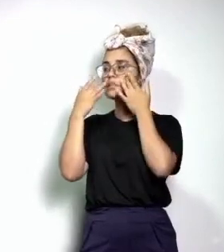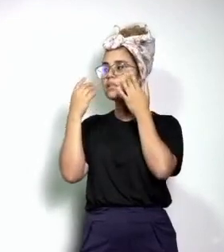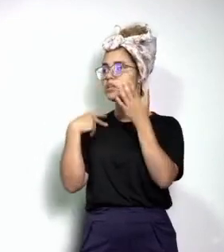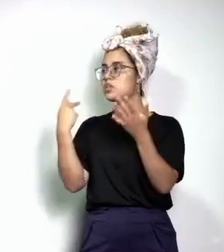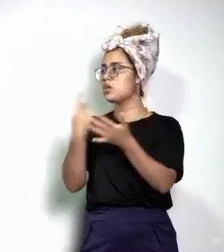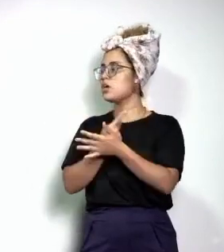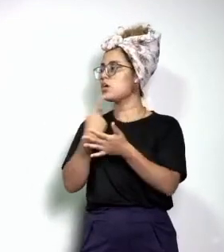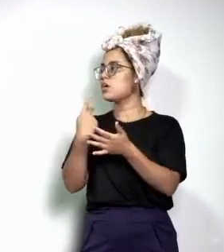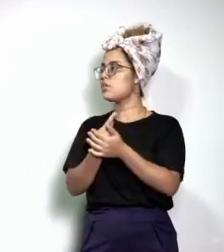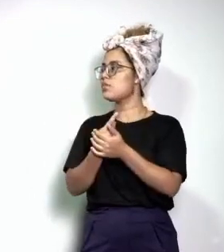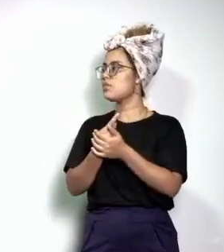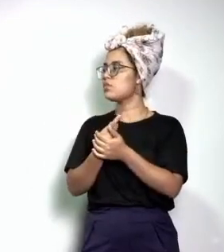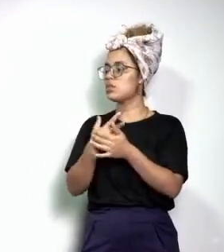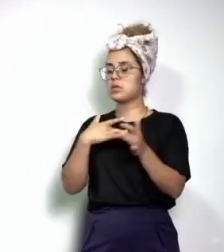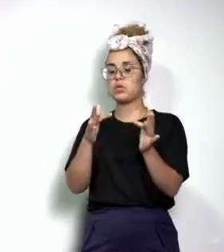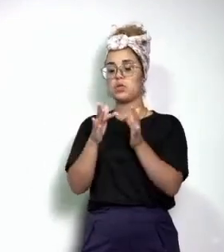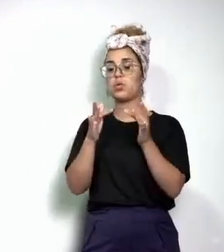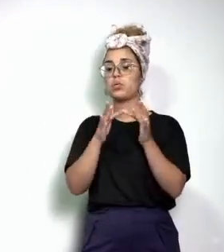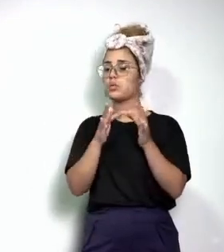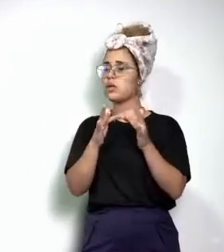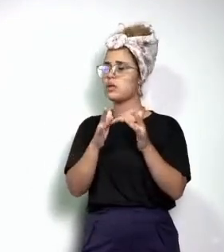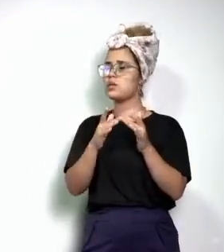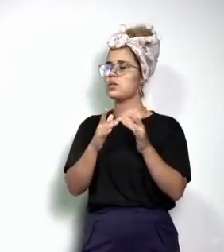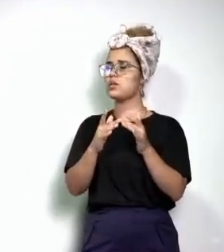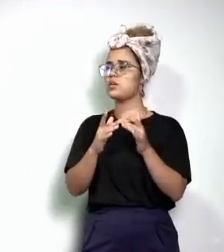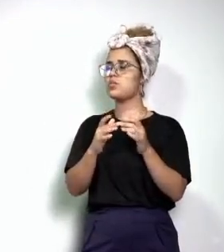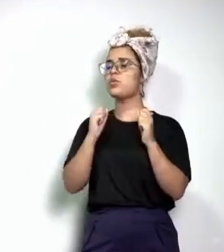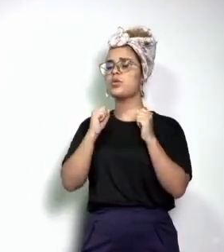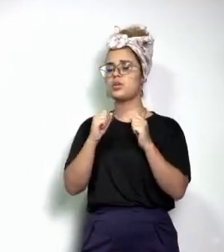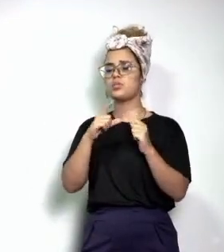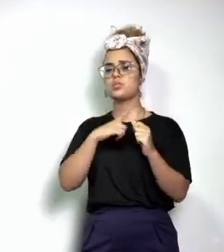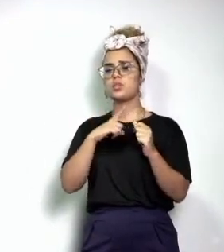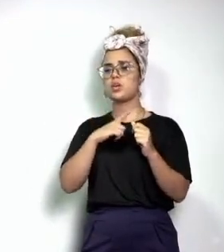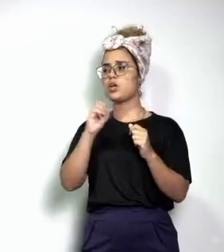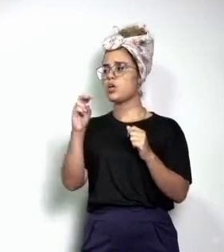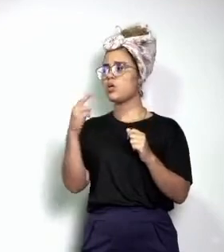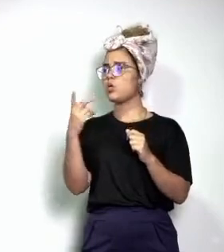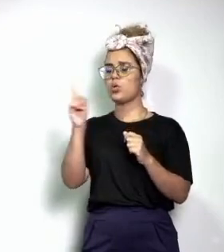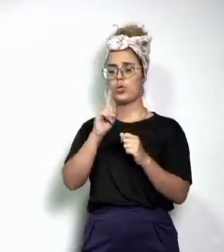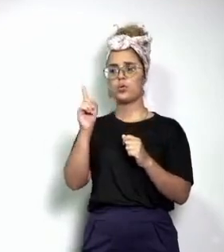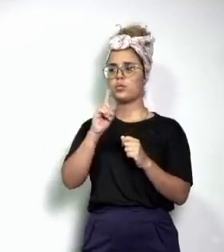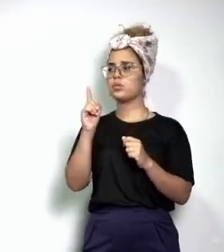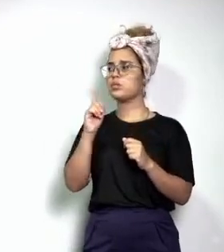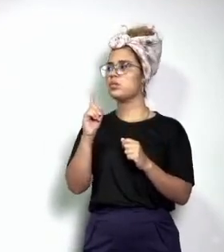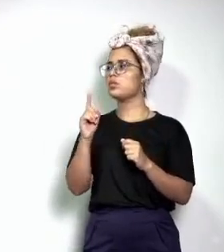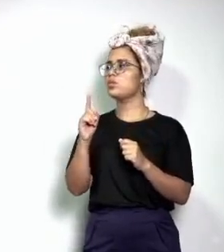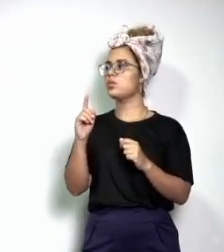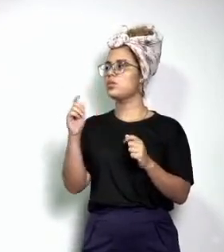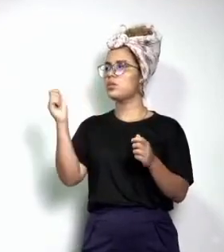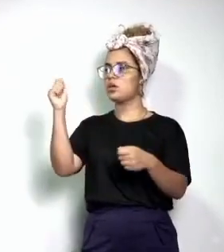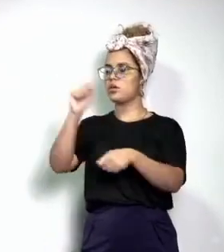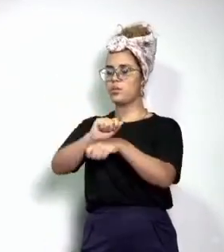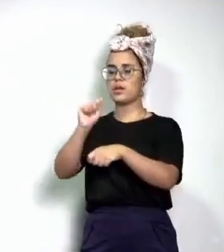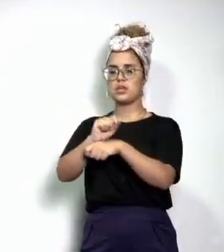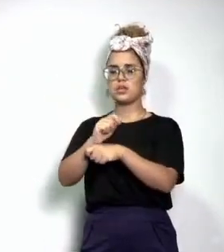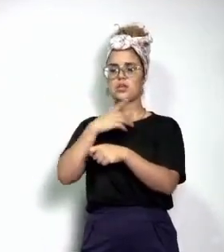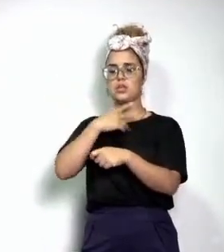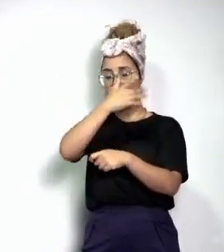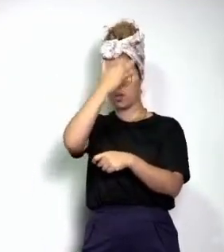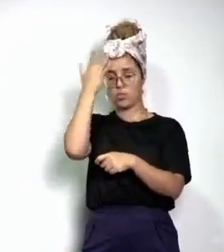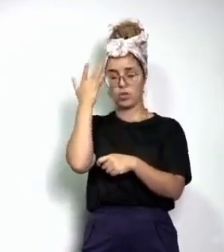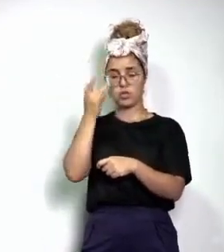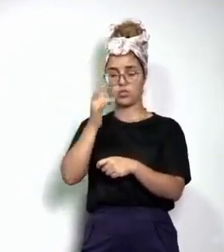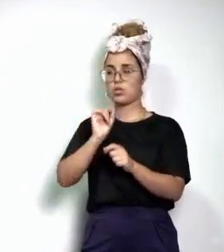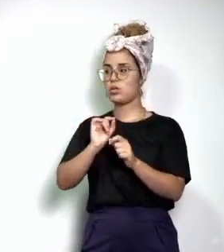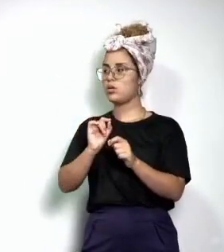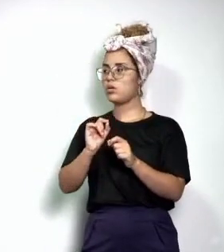evitar um certo contato. Então, dá para a gente considerar ou não bater na frente do rosto da